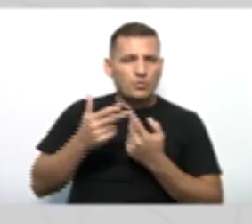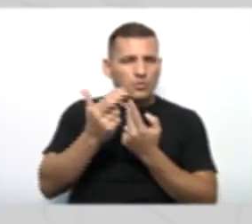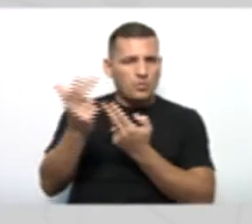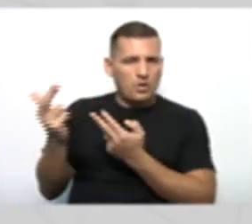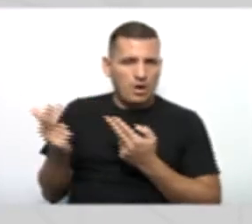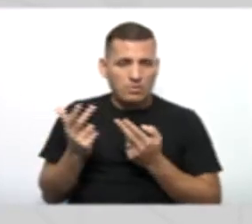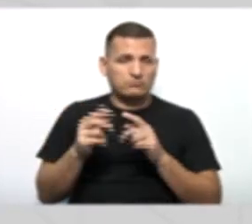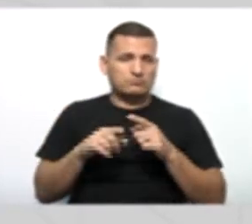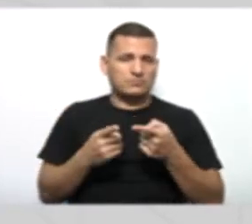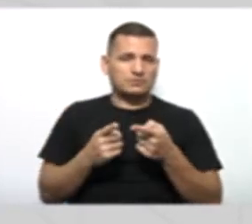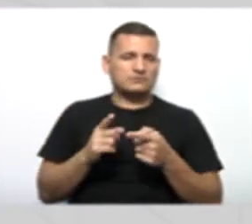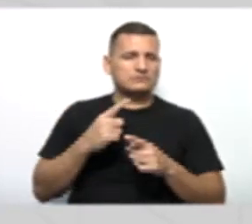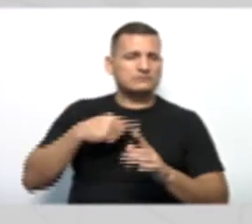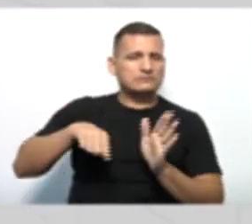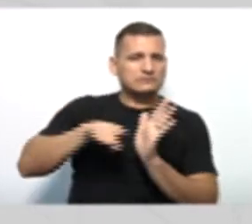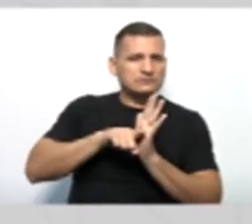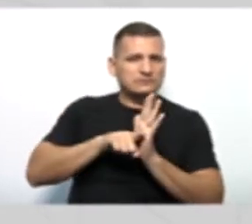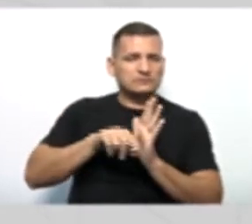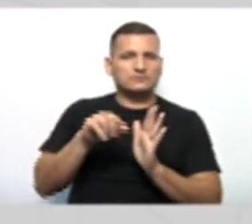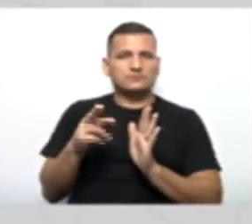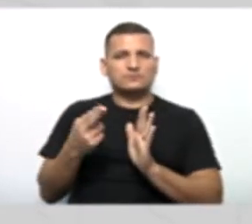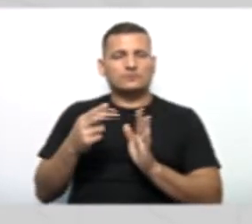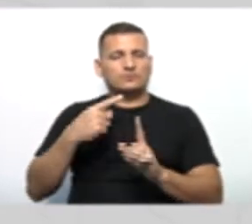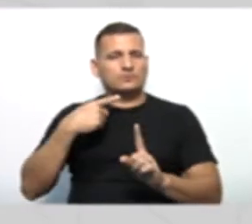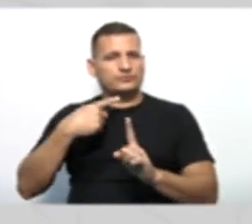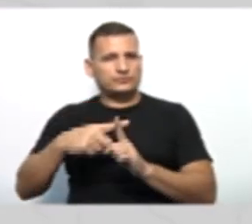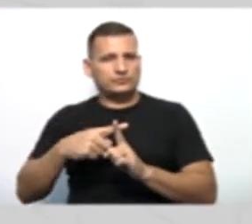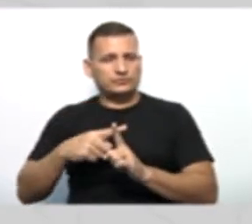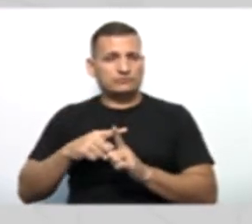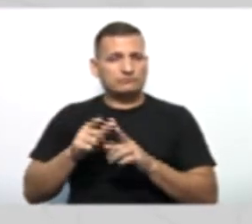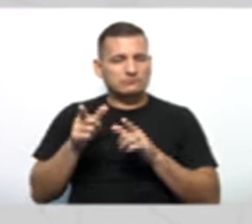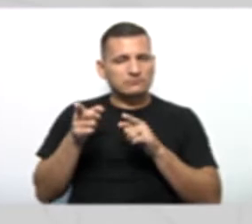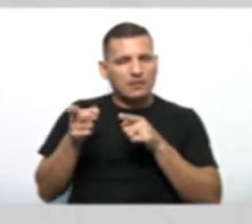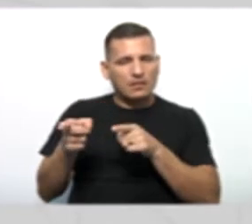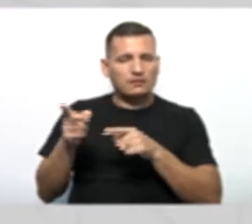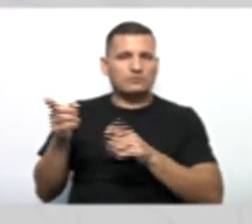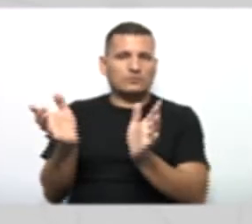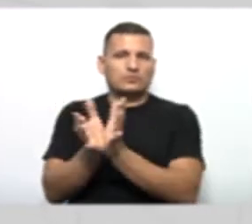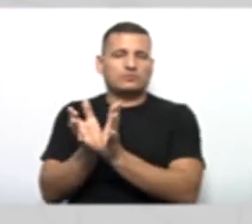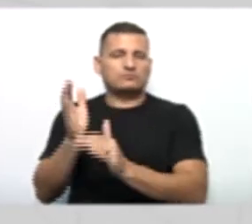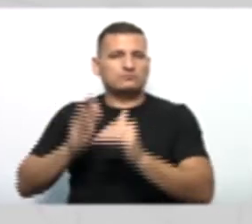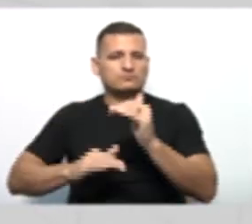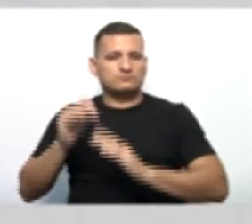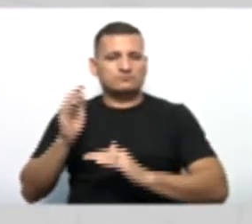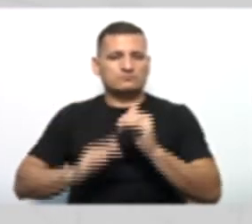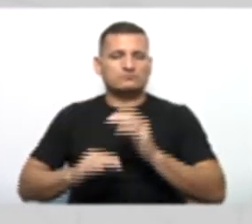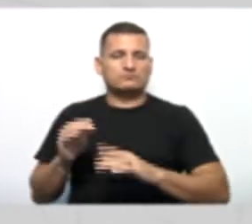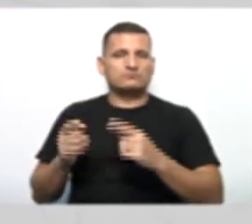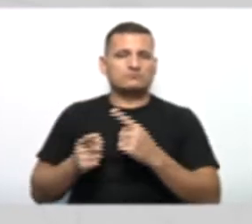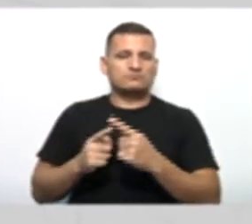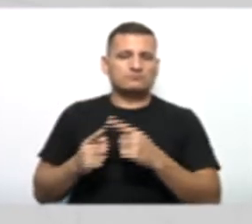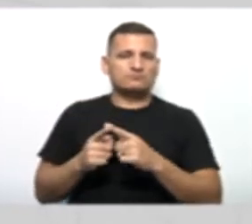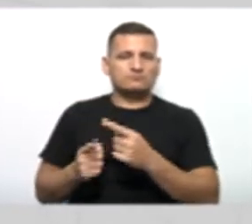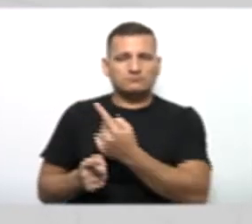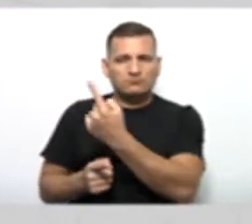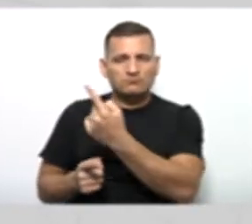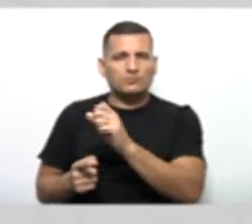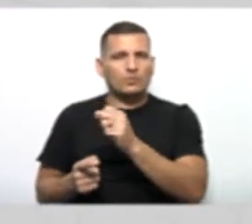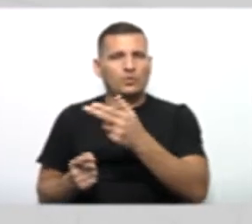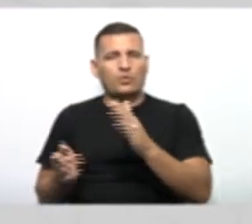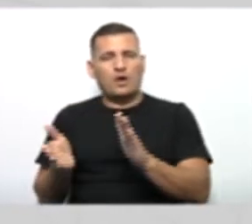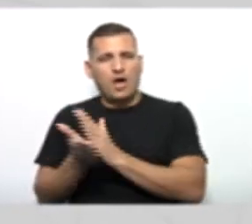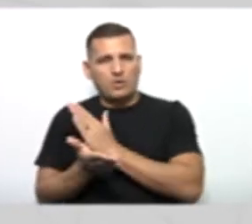referências negativas ou positivas a uma classe é apenas pela observação de um ou de alguns